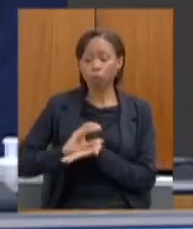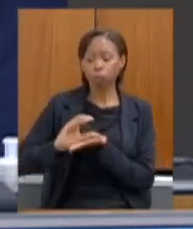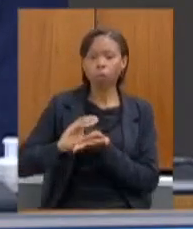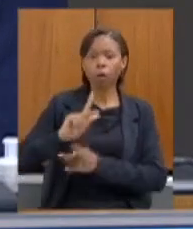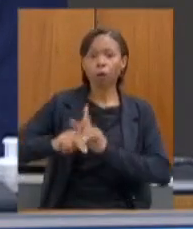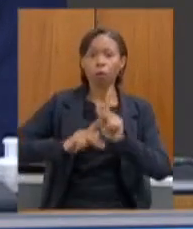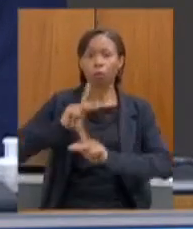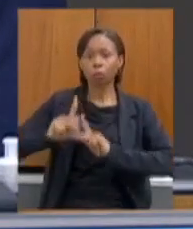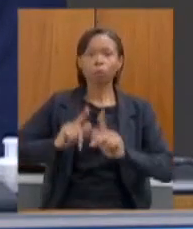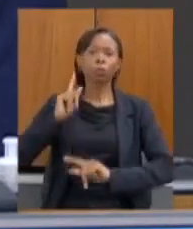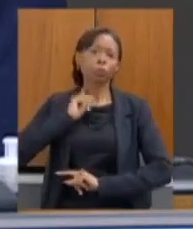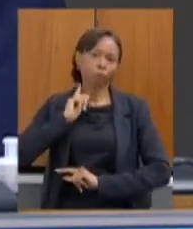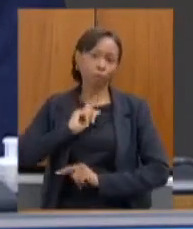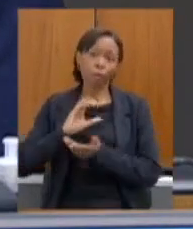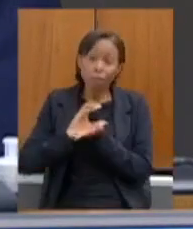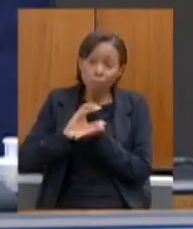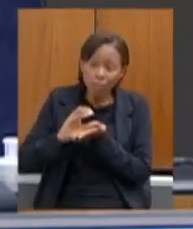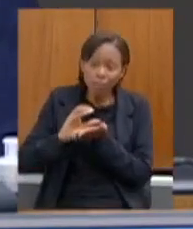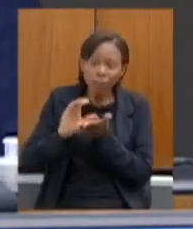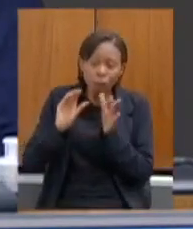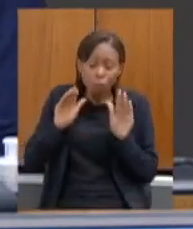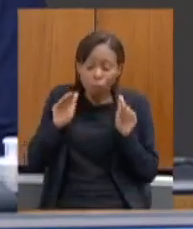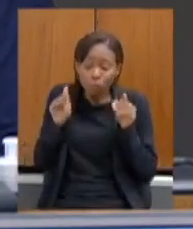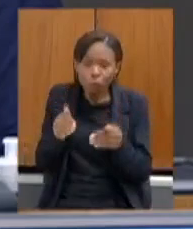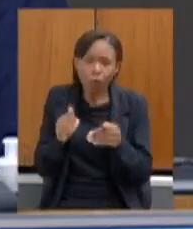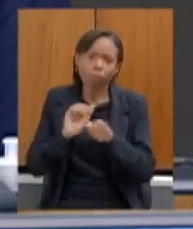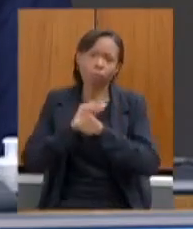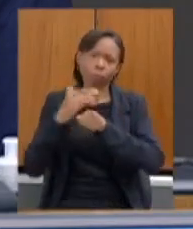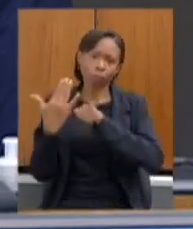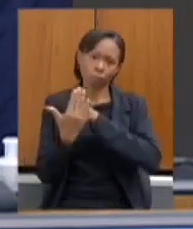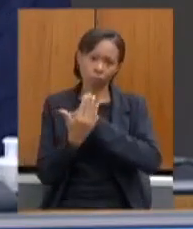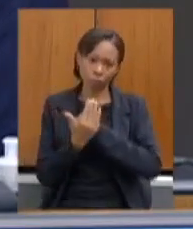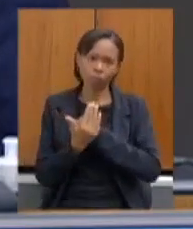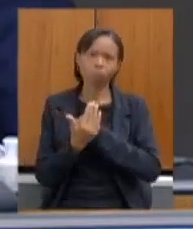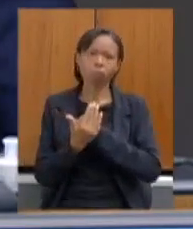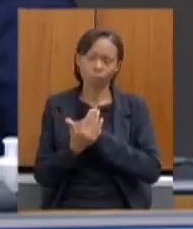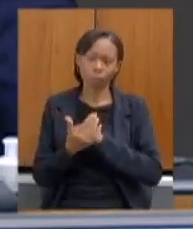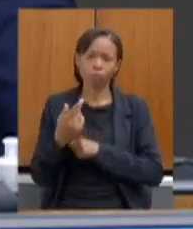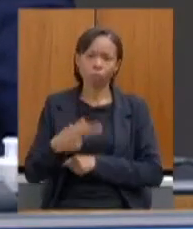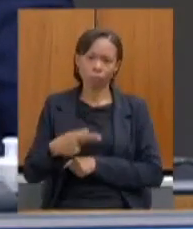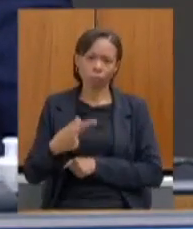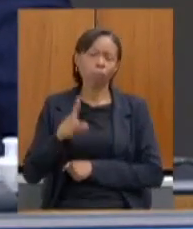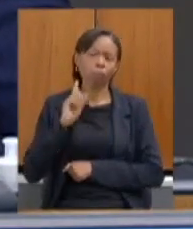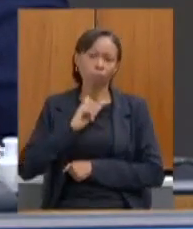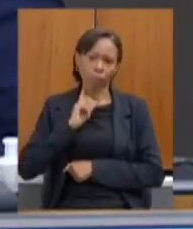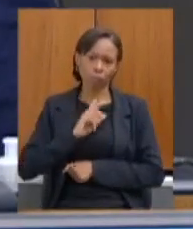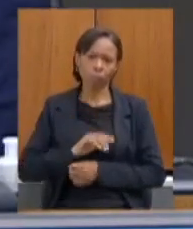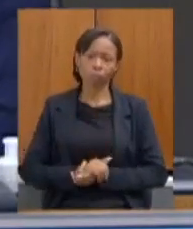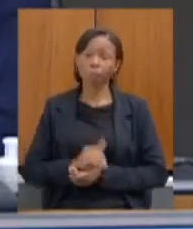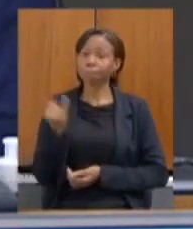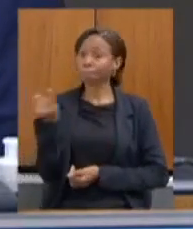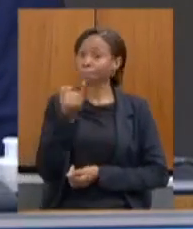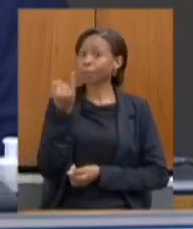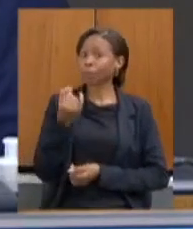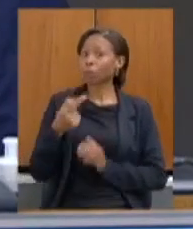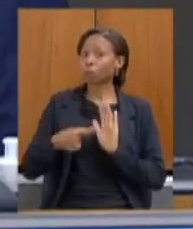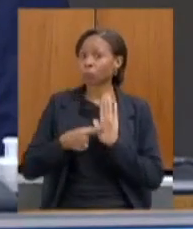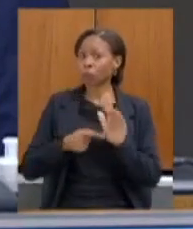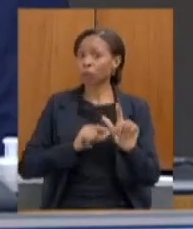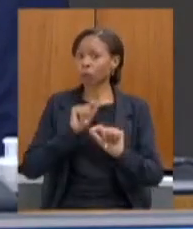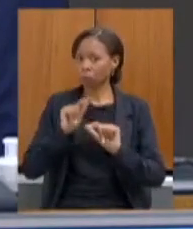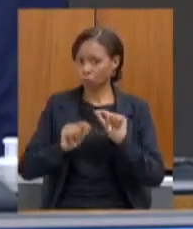Minas Gerais, investimento exclusivo no combate à pandemia do Covid-19 no nosso Estado. Importante ressaltar ali,